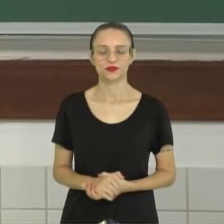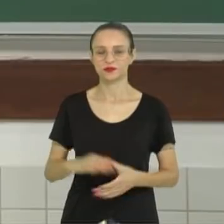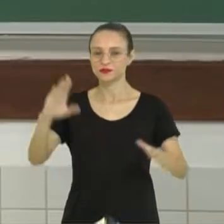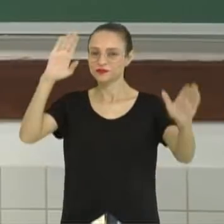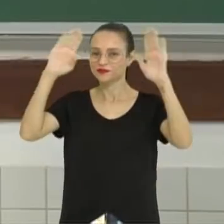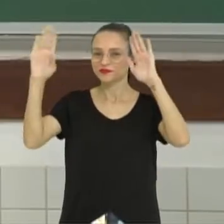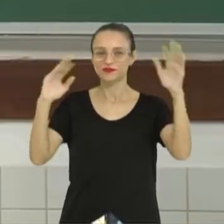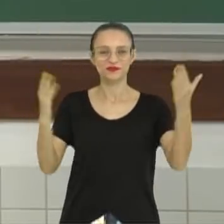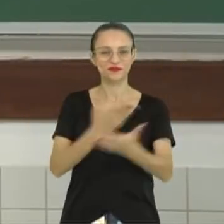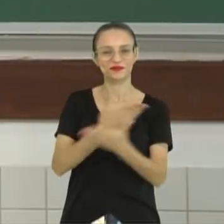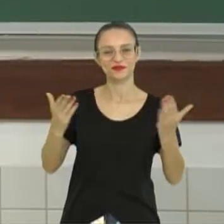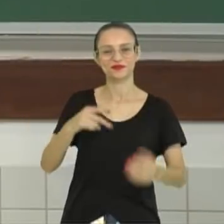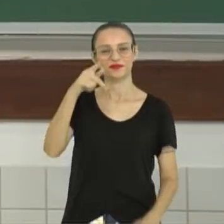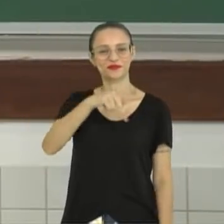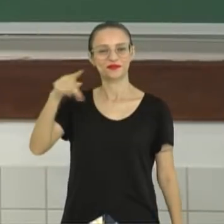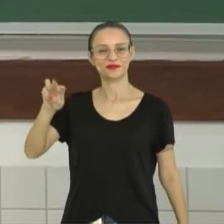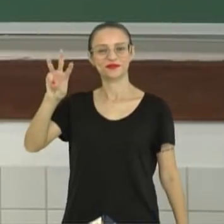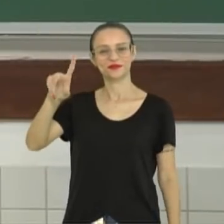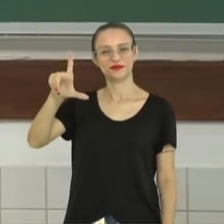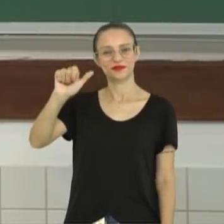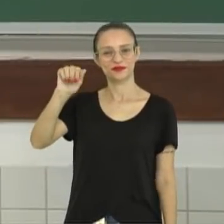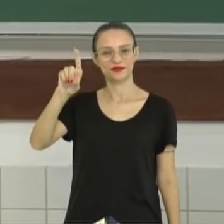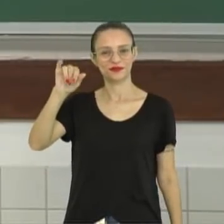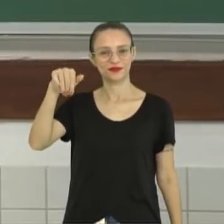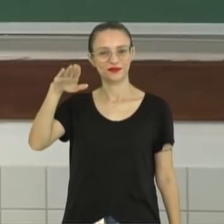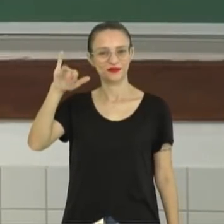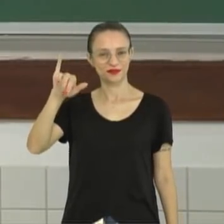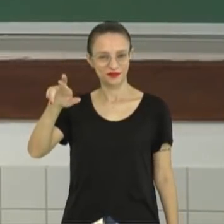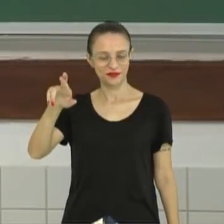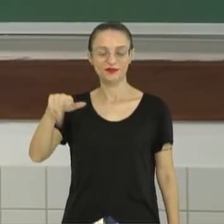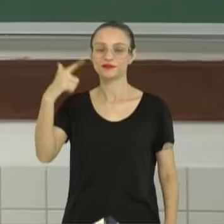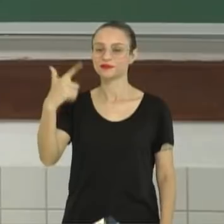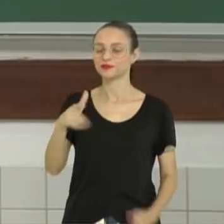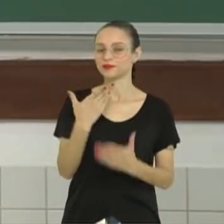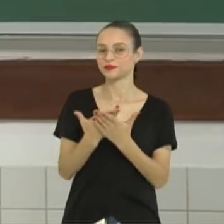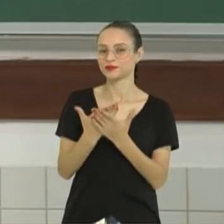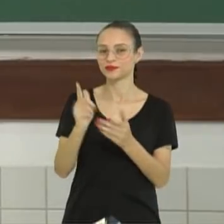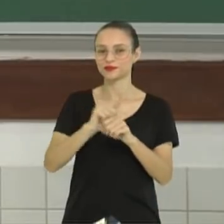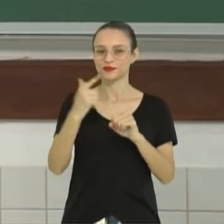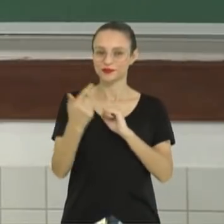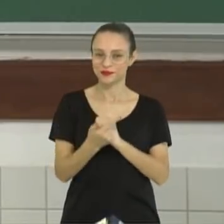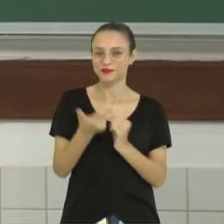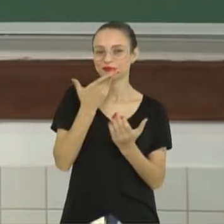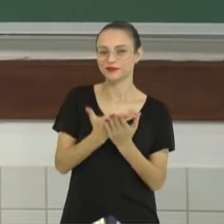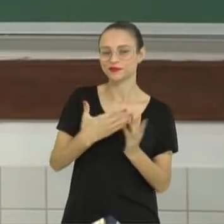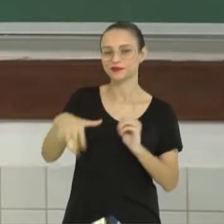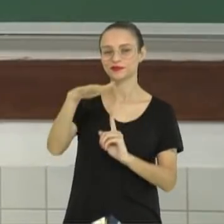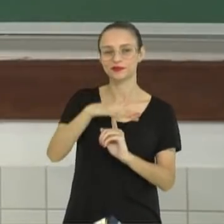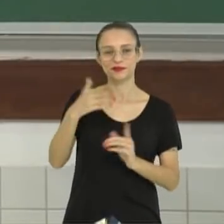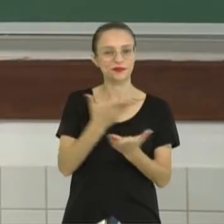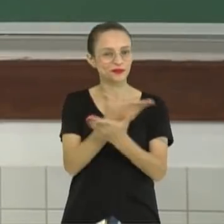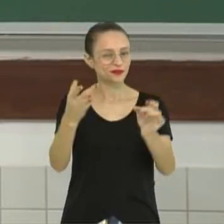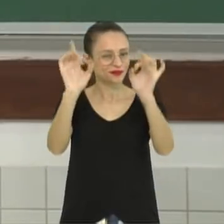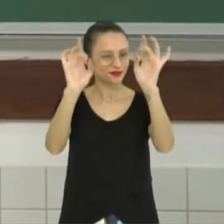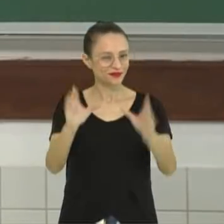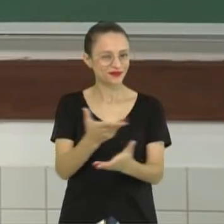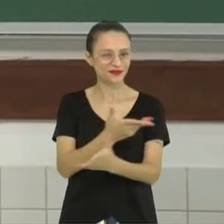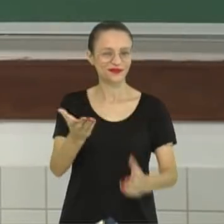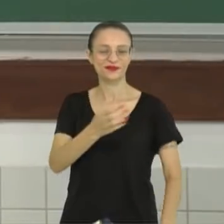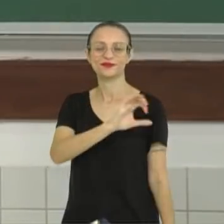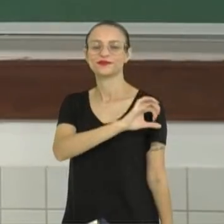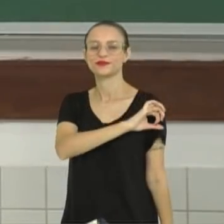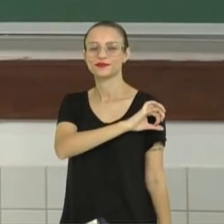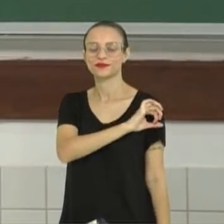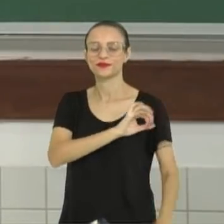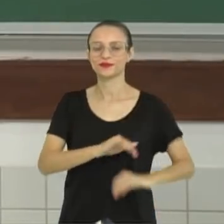Salve, salve galera! Professor Vladimir na área com mais uma aula Paraná de Geografia, especialmente para vocês do nono ano do ensino